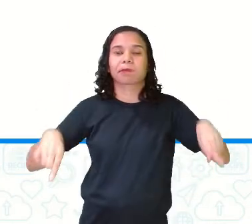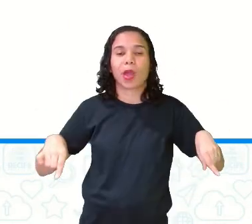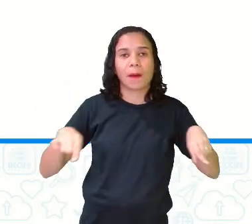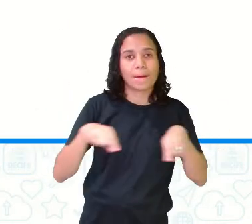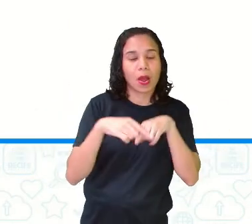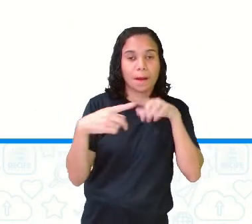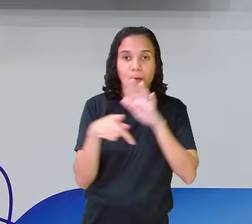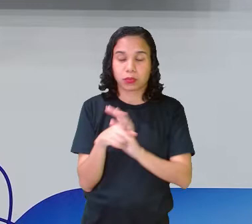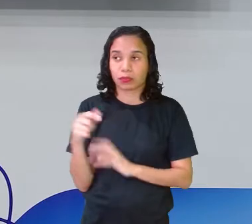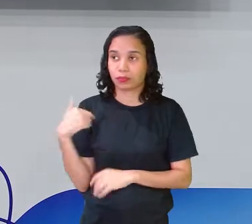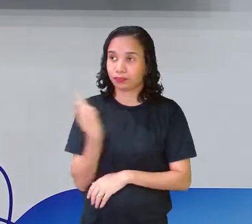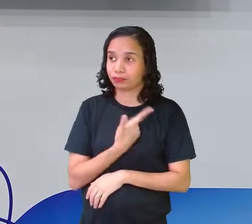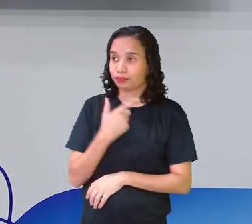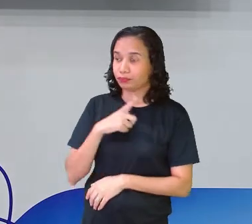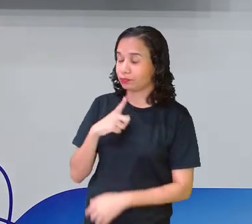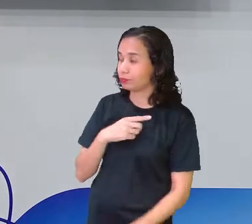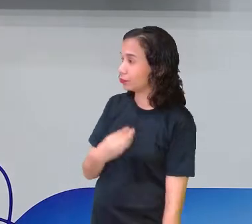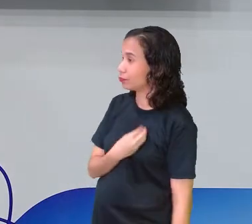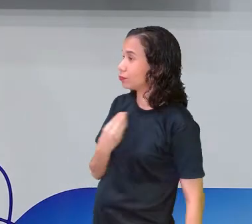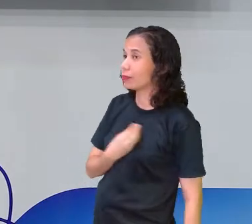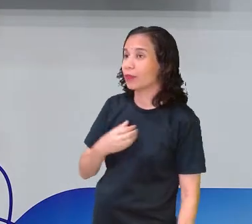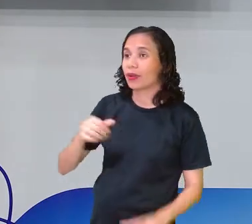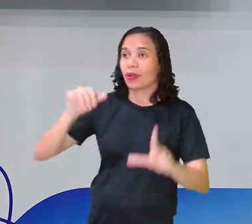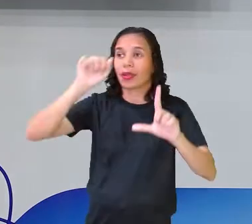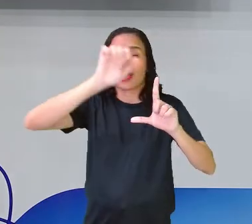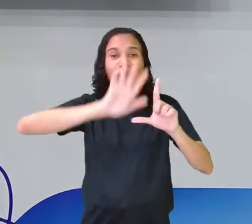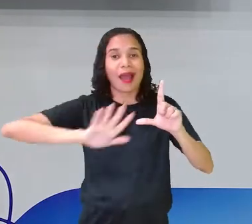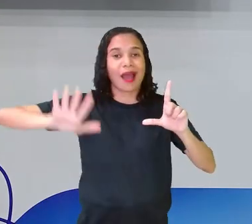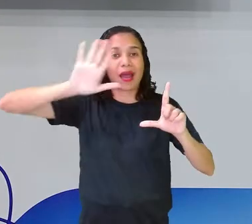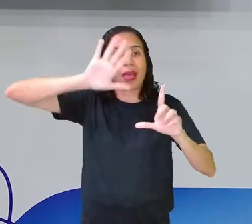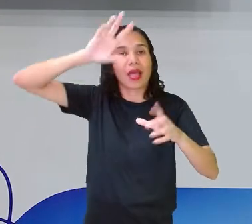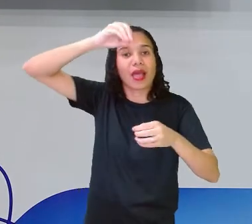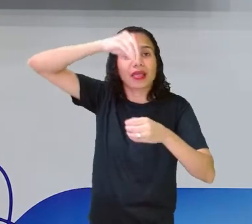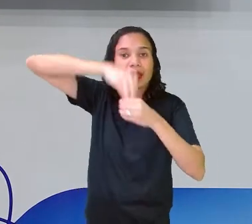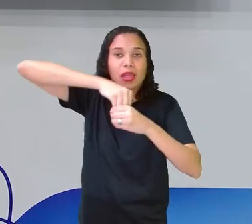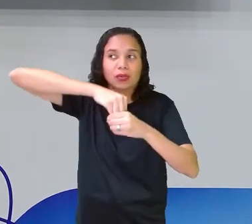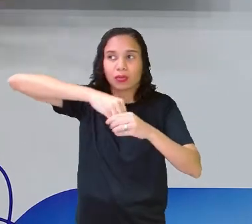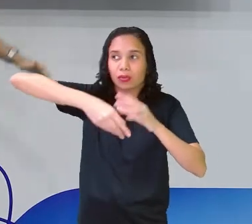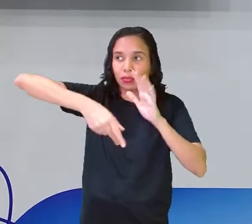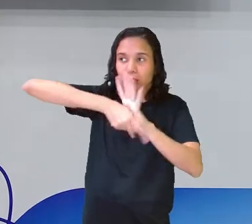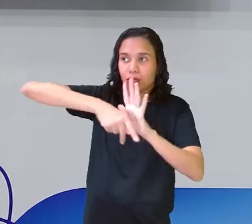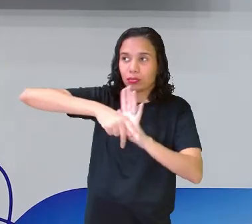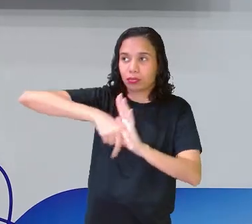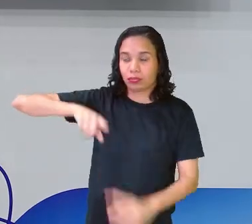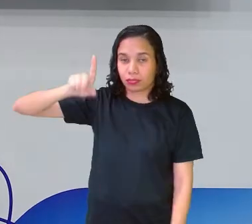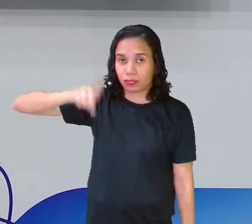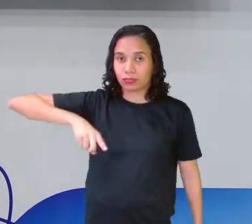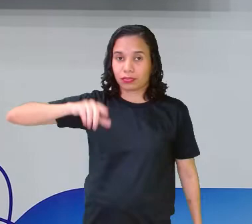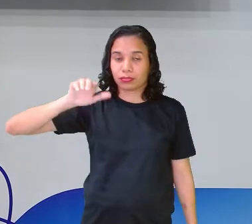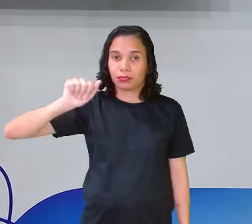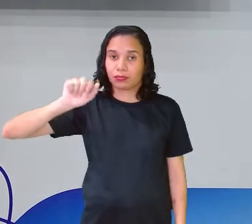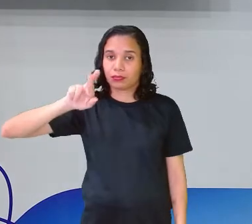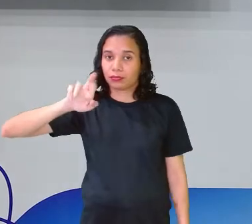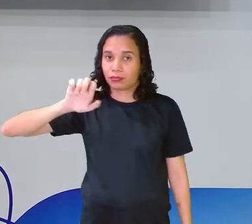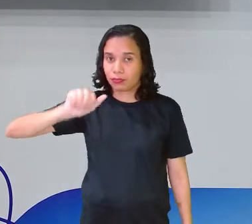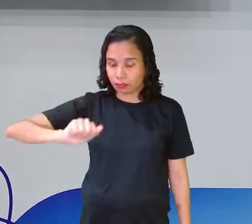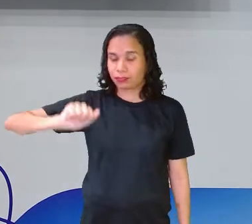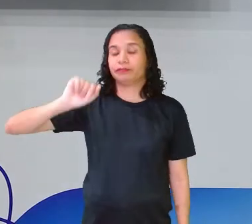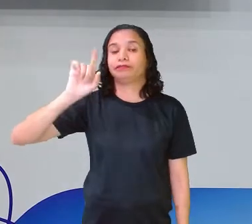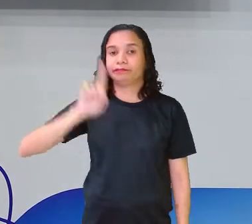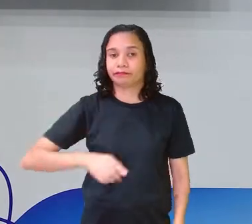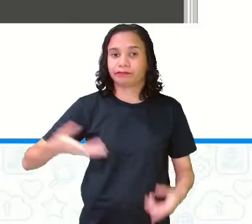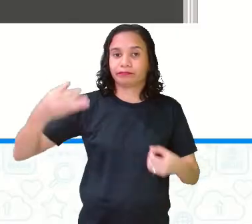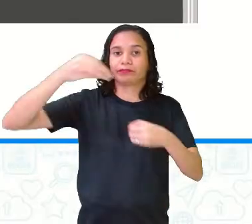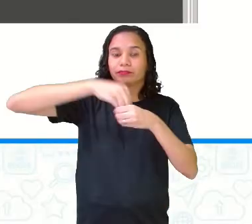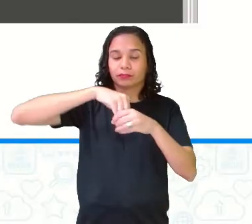perímetro, no caso do nosso quadro, a minha área seria a parte de dentro. A minha área seria a